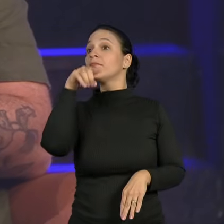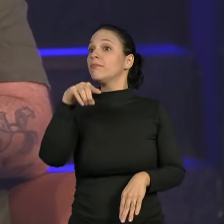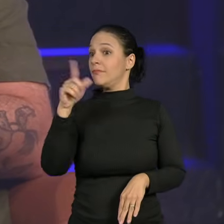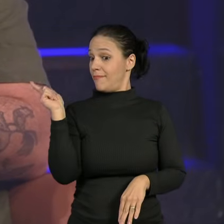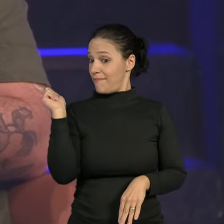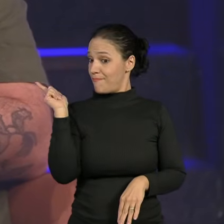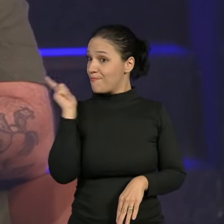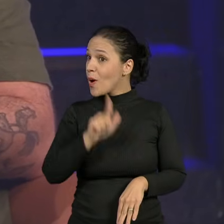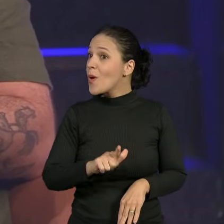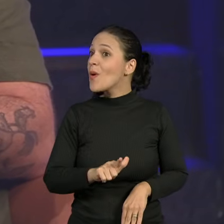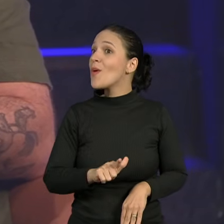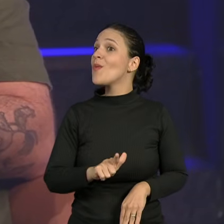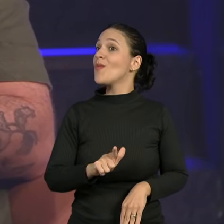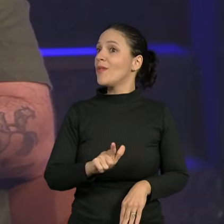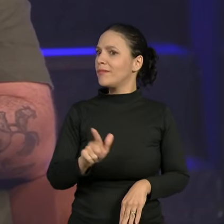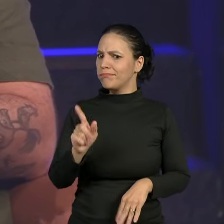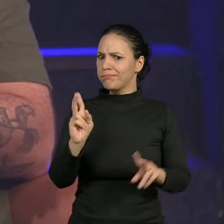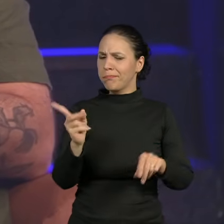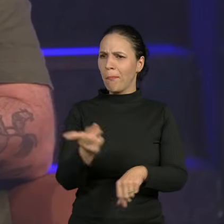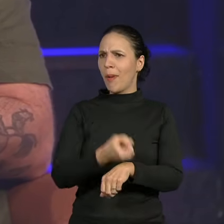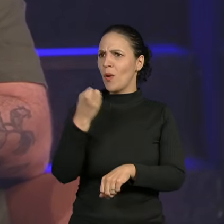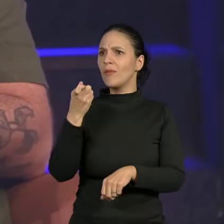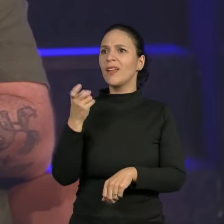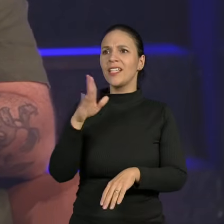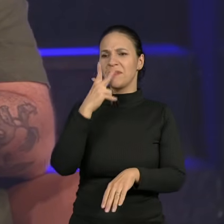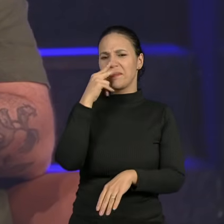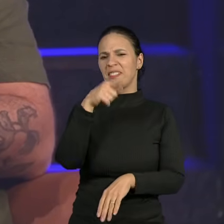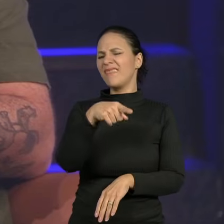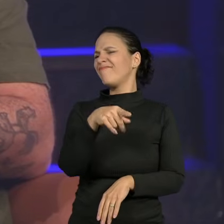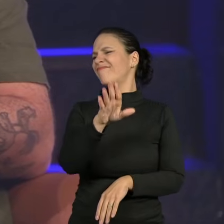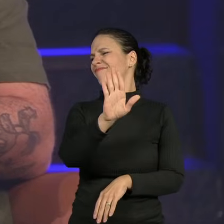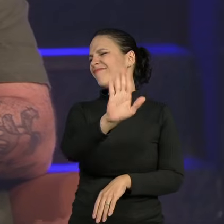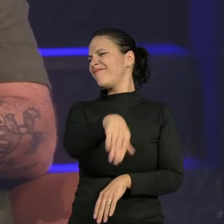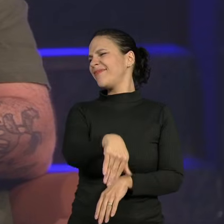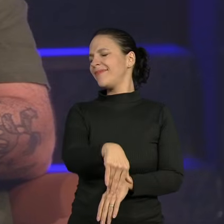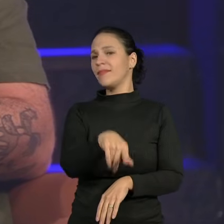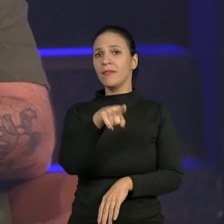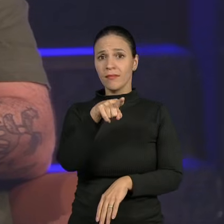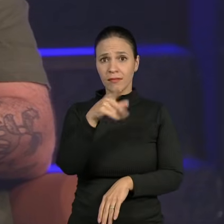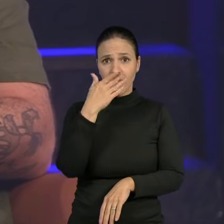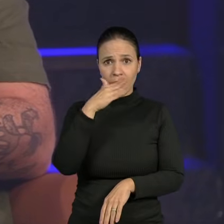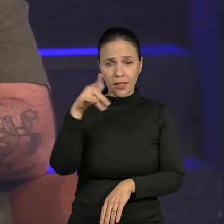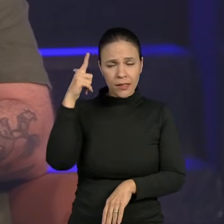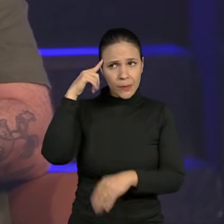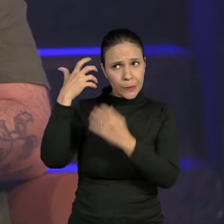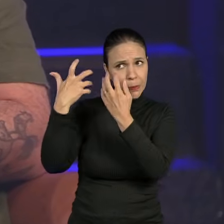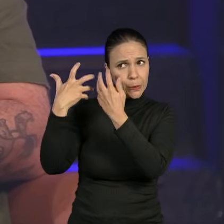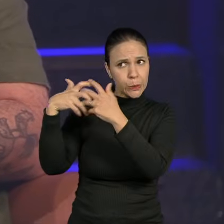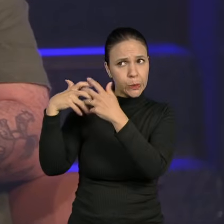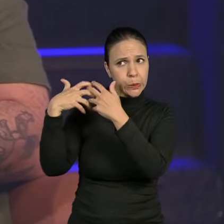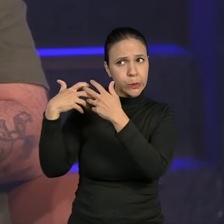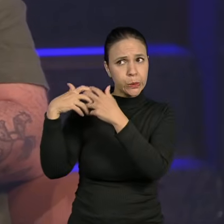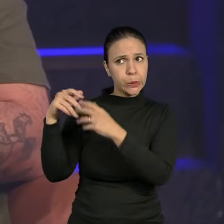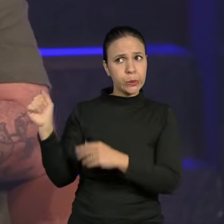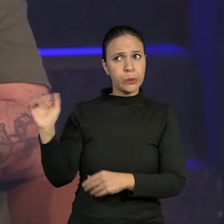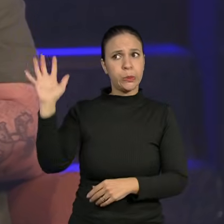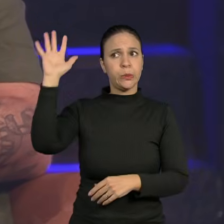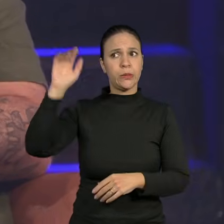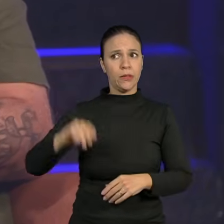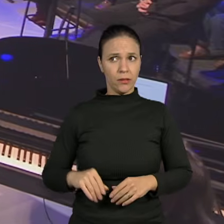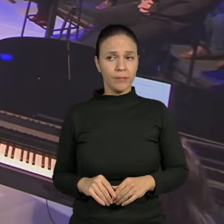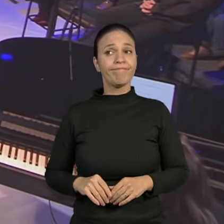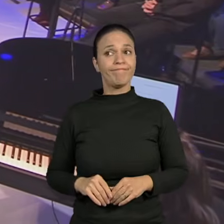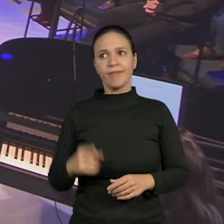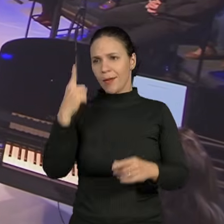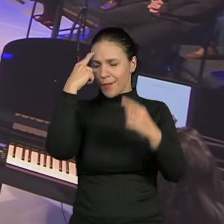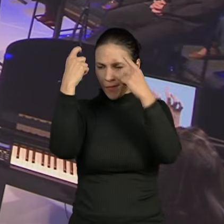gente, às vezes, menospreza muito a capacidade do pensar da criança, a capacidade inventiva e criativa,